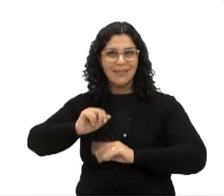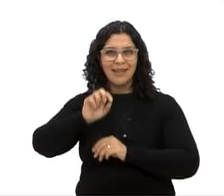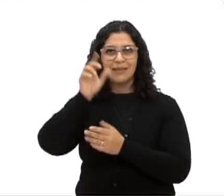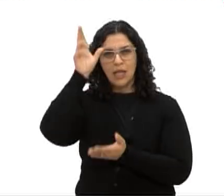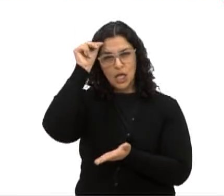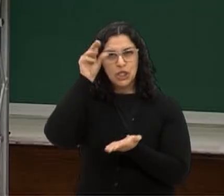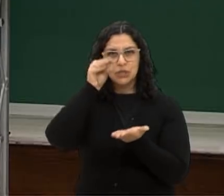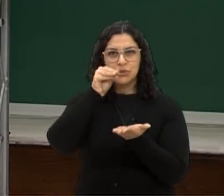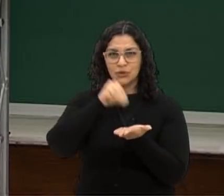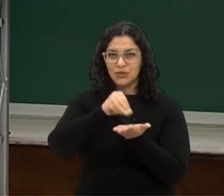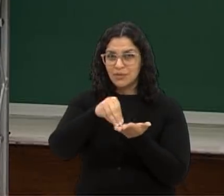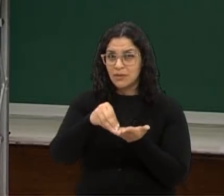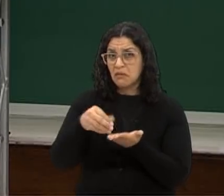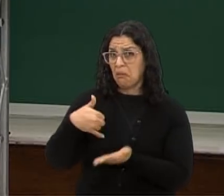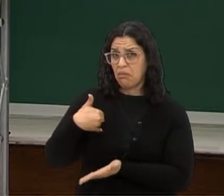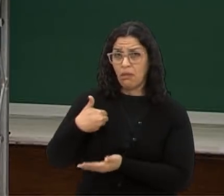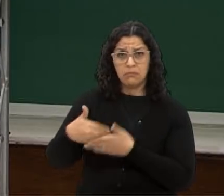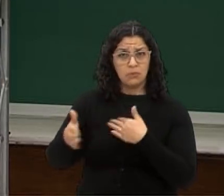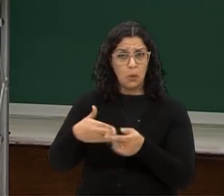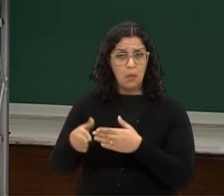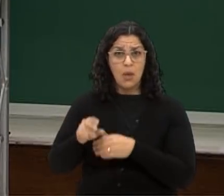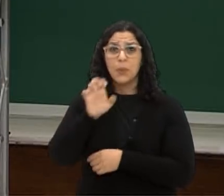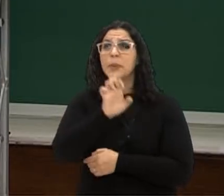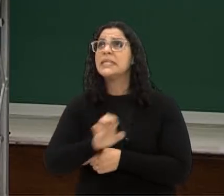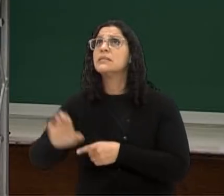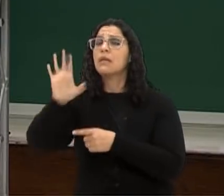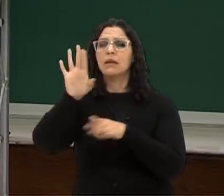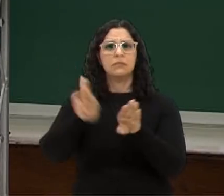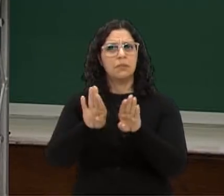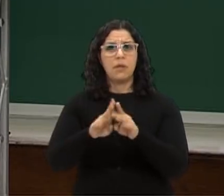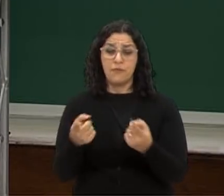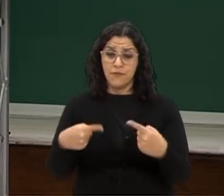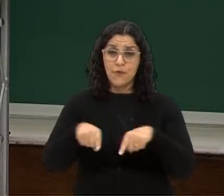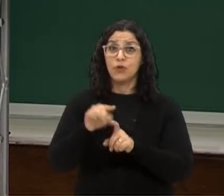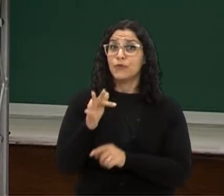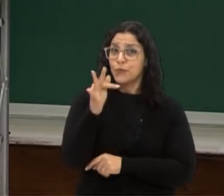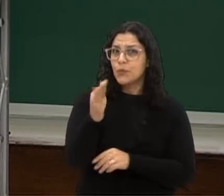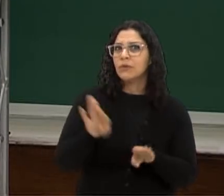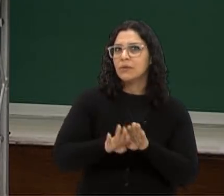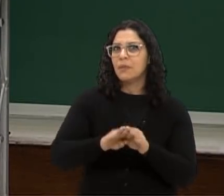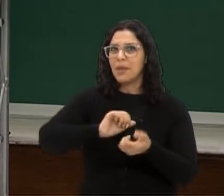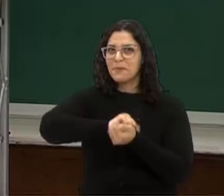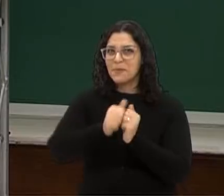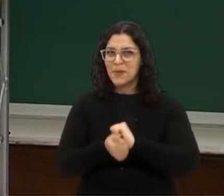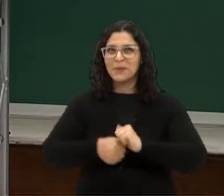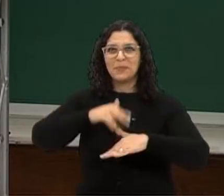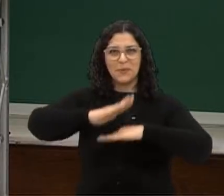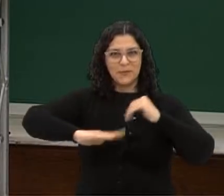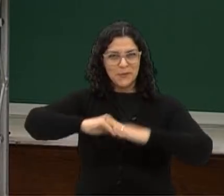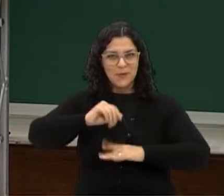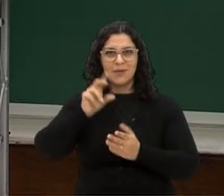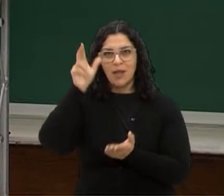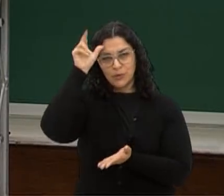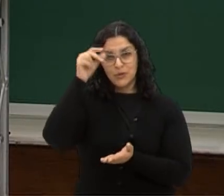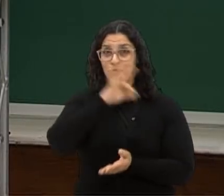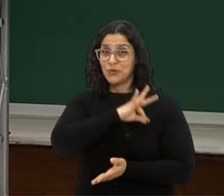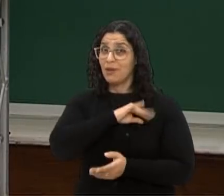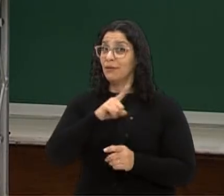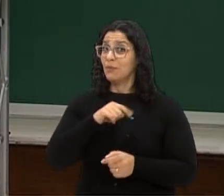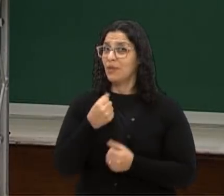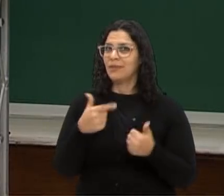estado. Então você aí em casa, quem sabe você seja um futuro atleta de xadrez e ganhe muito dinheiro para isso. O que nós vimos hoje